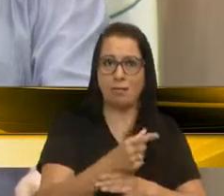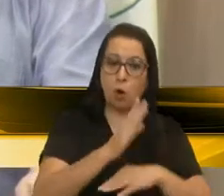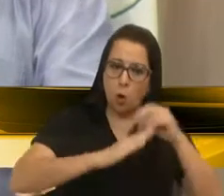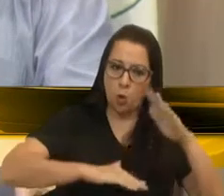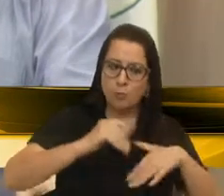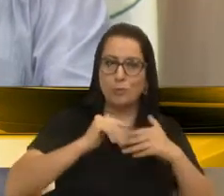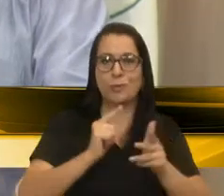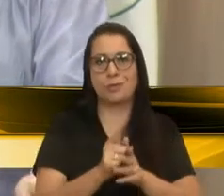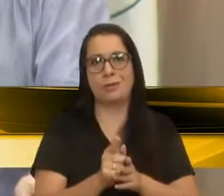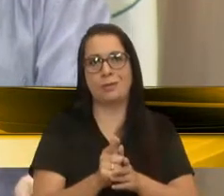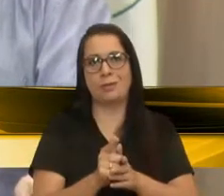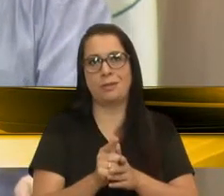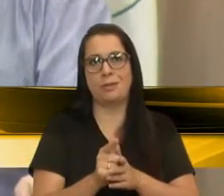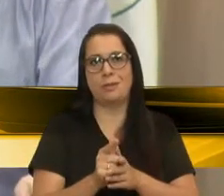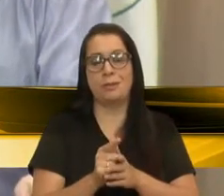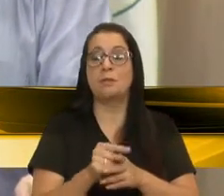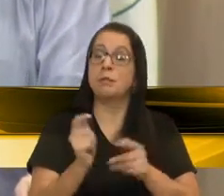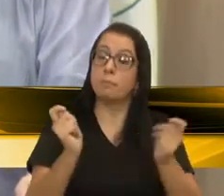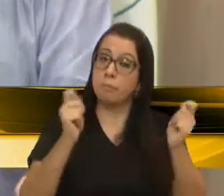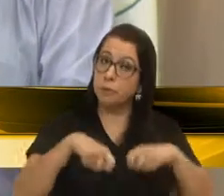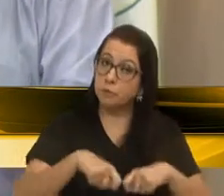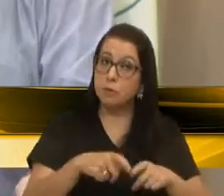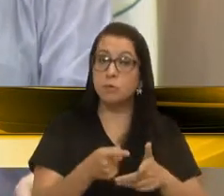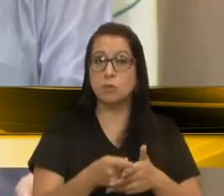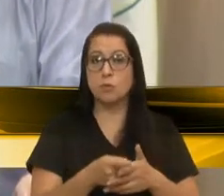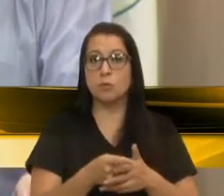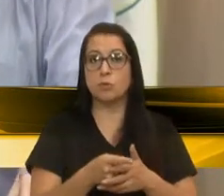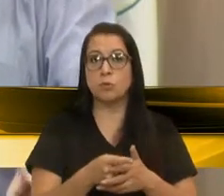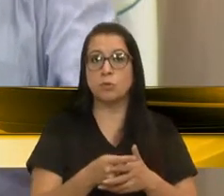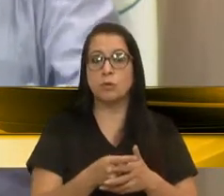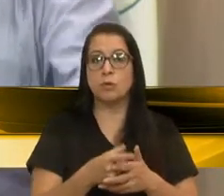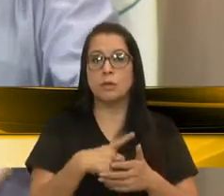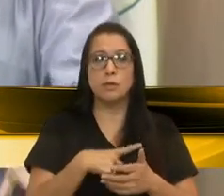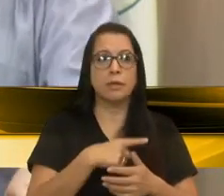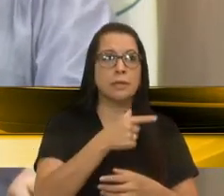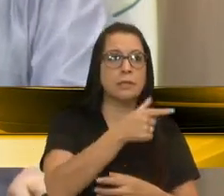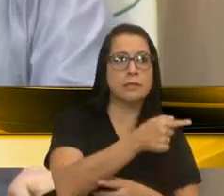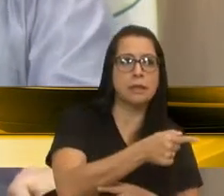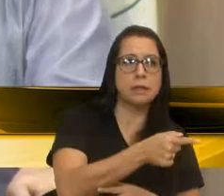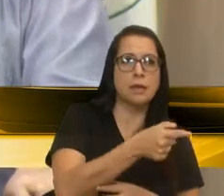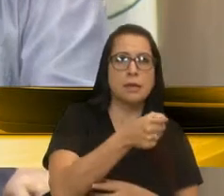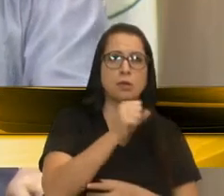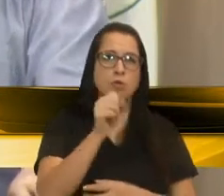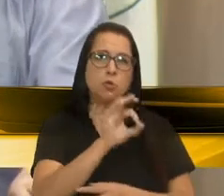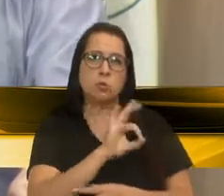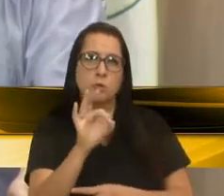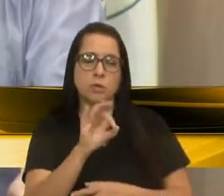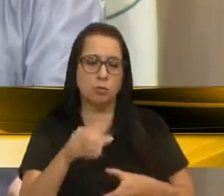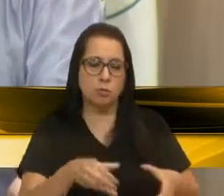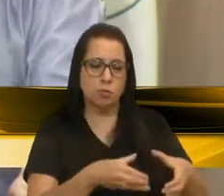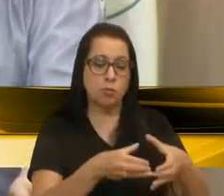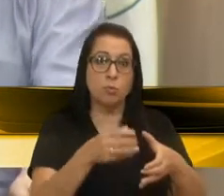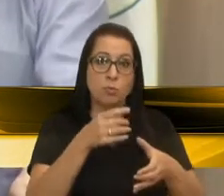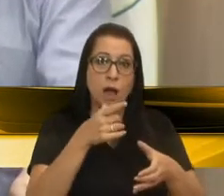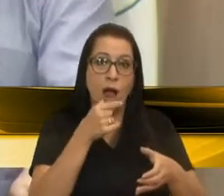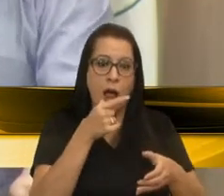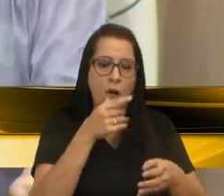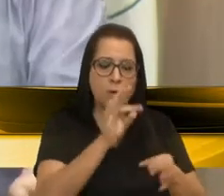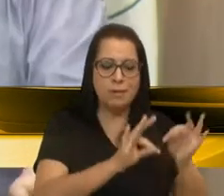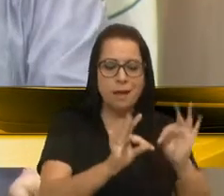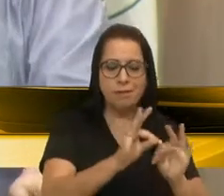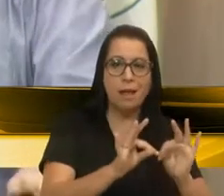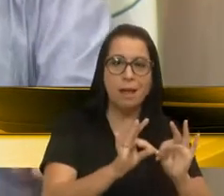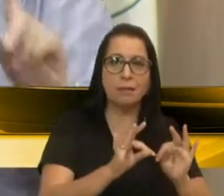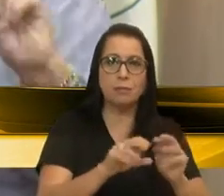construídas, que nos possibilitou nós sairmos aí de 7, 8% de esgoto tratado na cidade